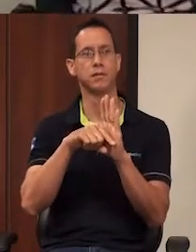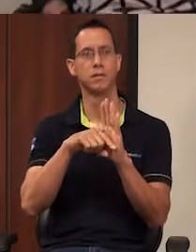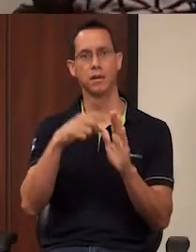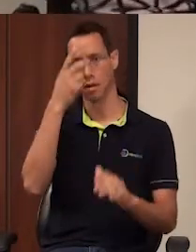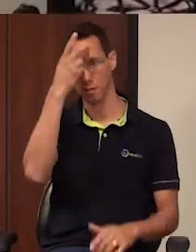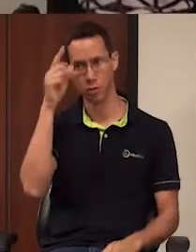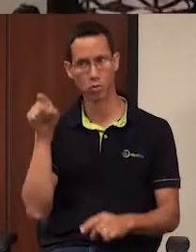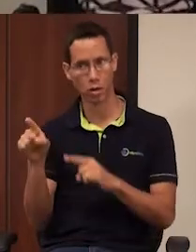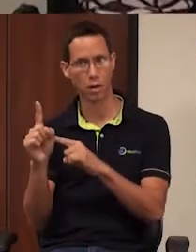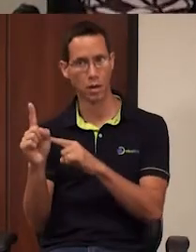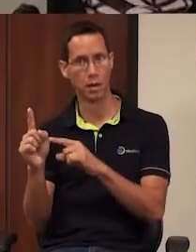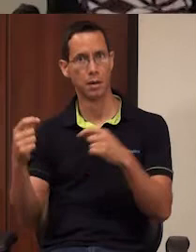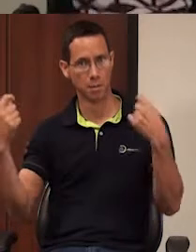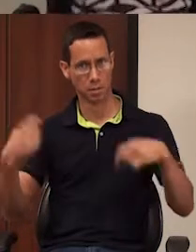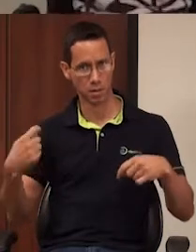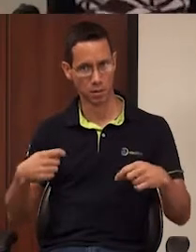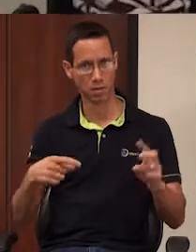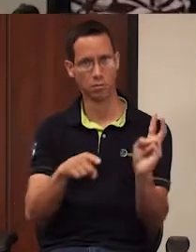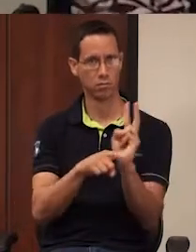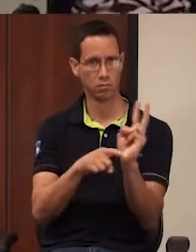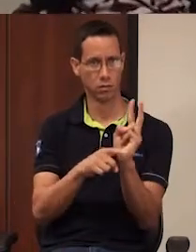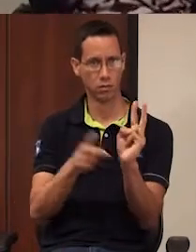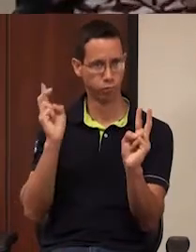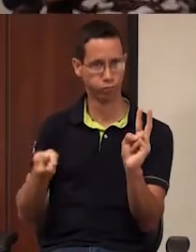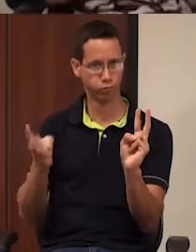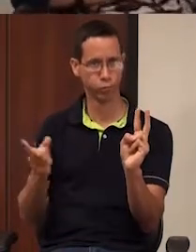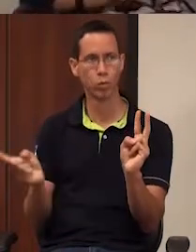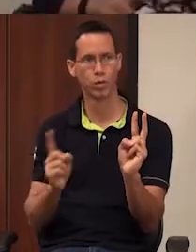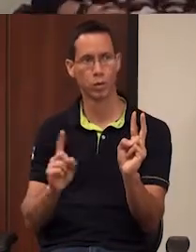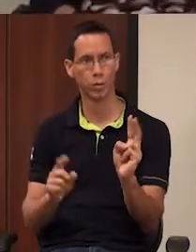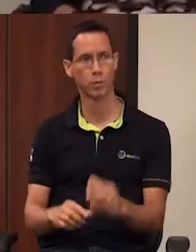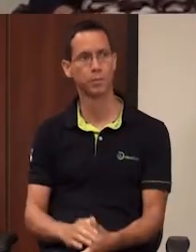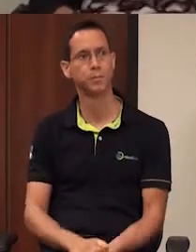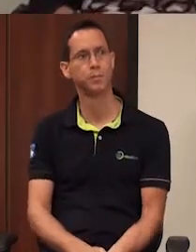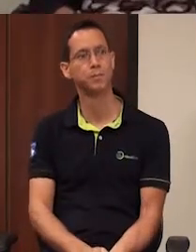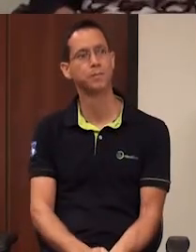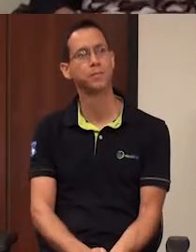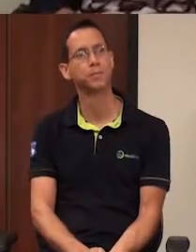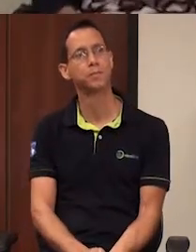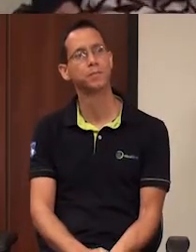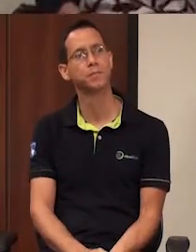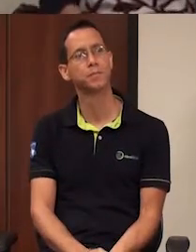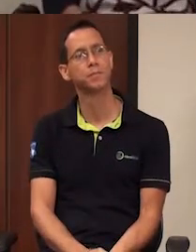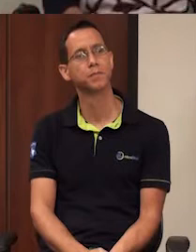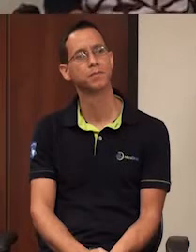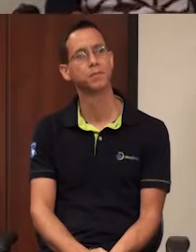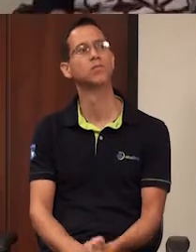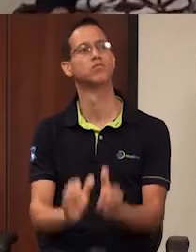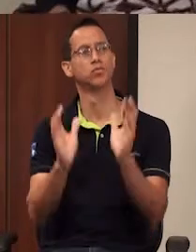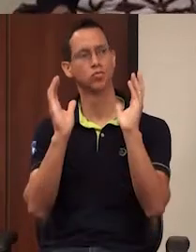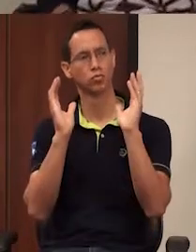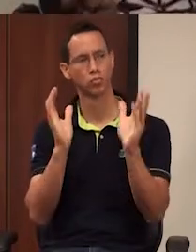precisa permanecer, né, nessa situação de curatela. Não, mas é que isso já foi feito, já foi